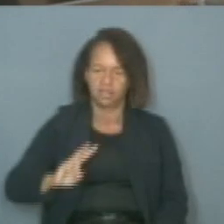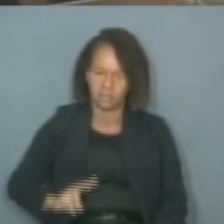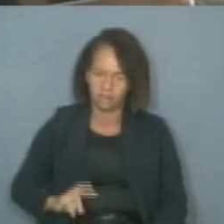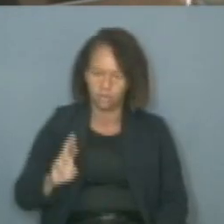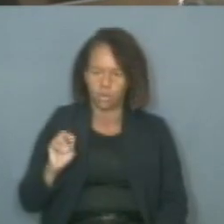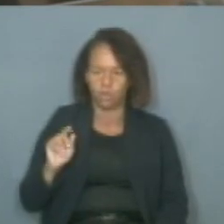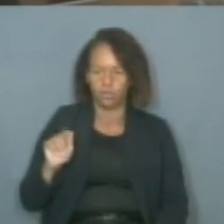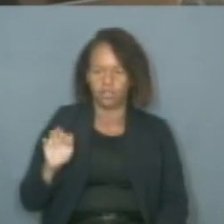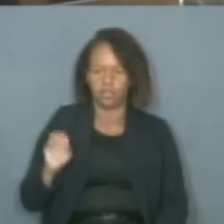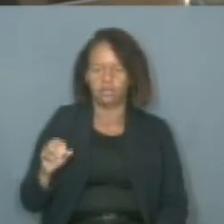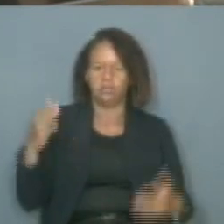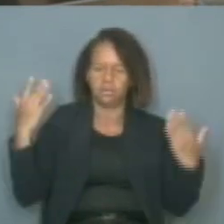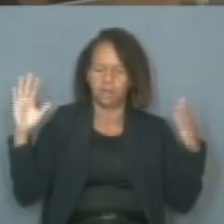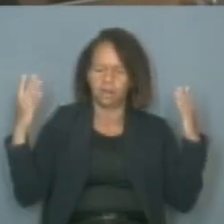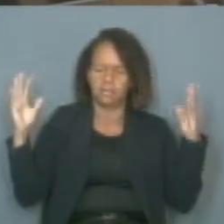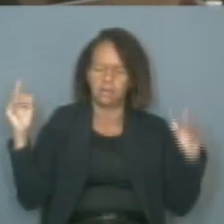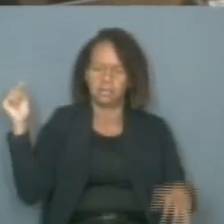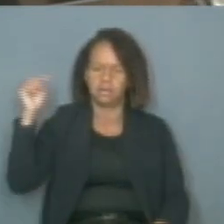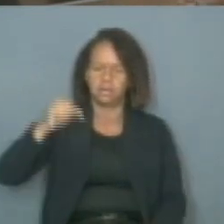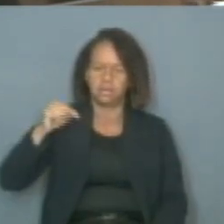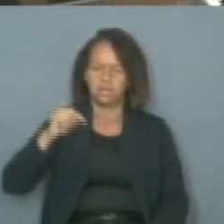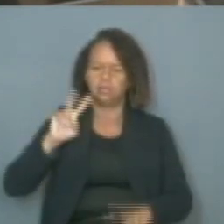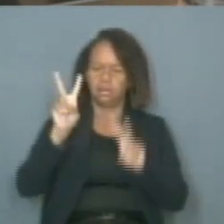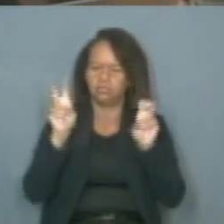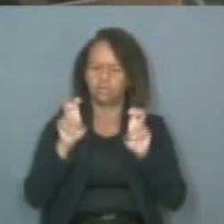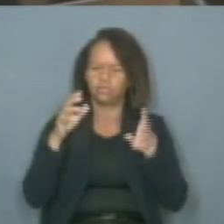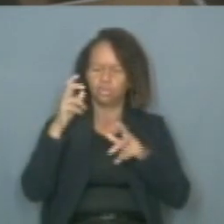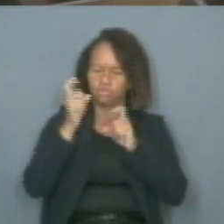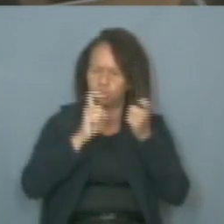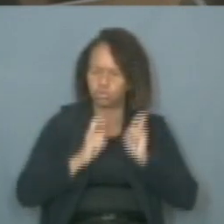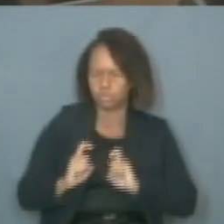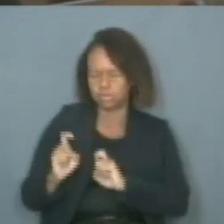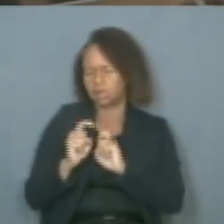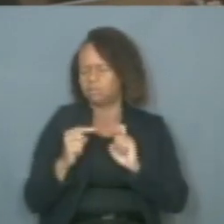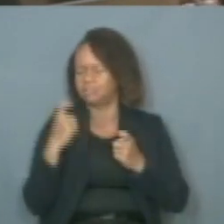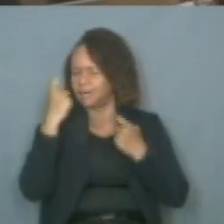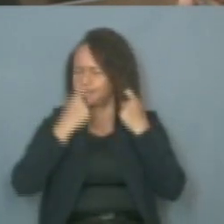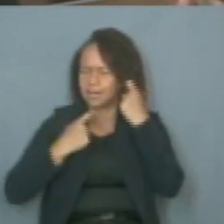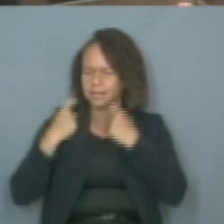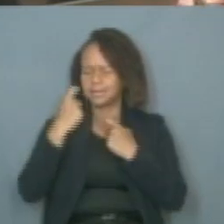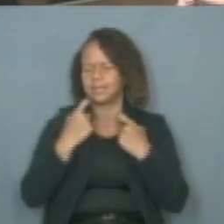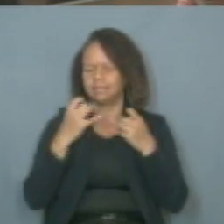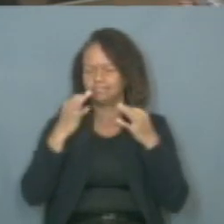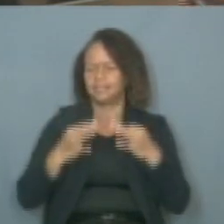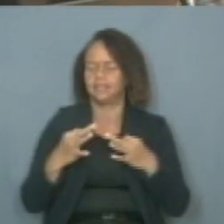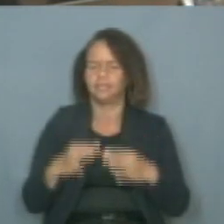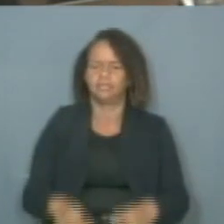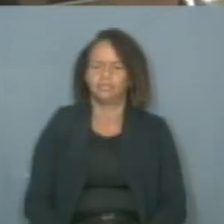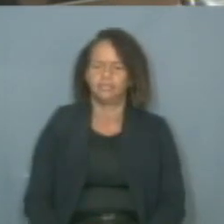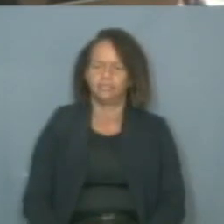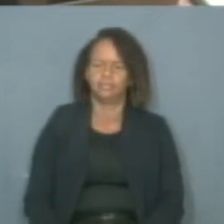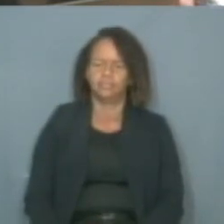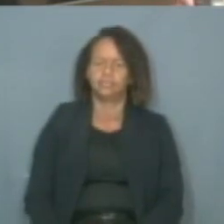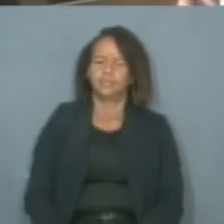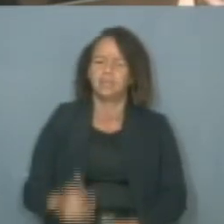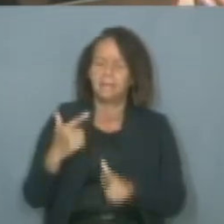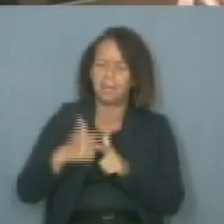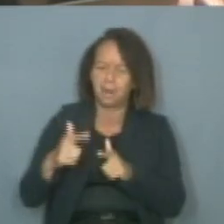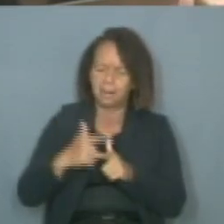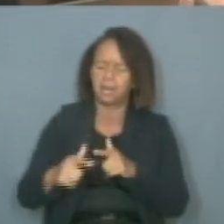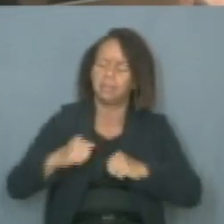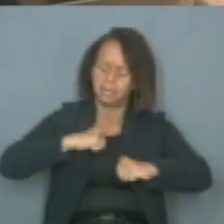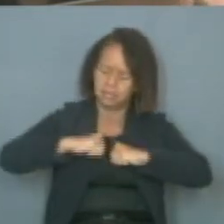Rodrigo Coutinho, primeiro, parabéns por trazer o assunto à discussão, mostra uma preocupação muito pertinente. Acredito que o problema deve